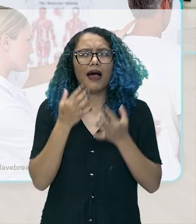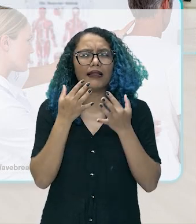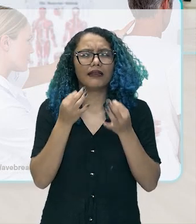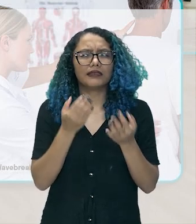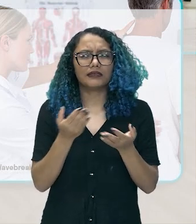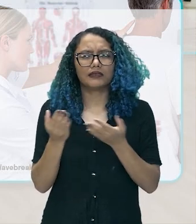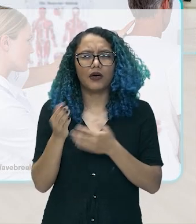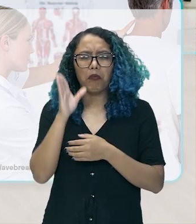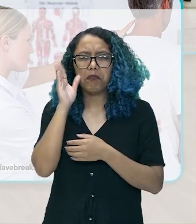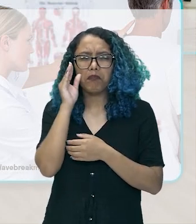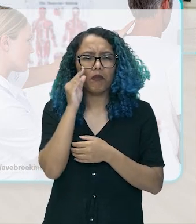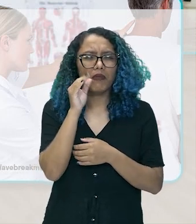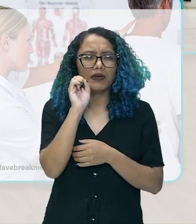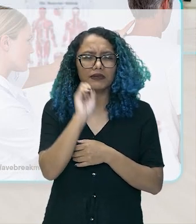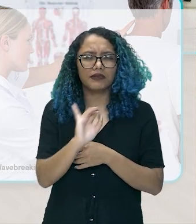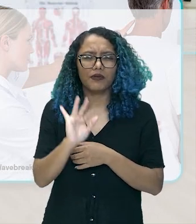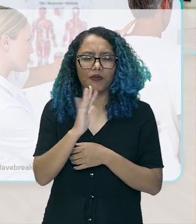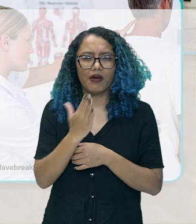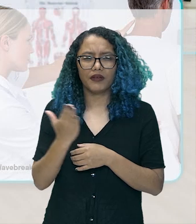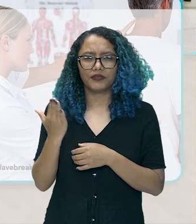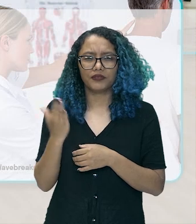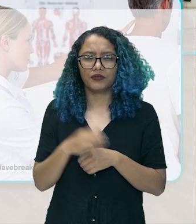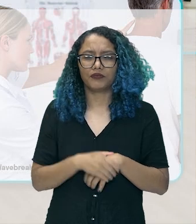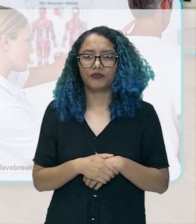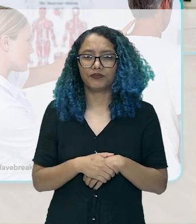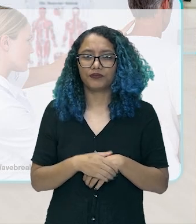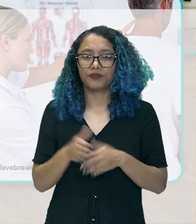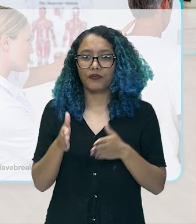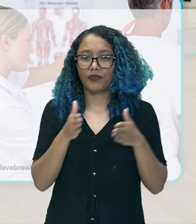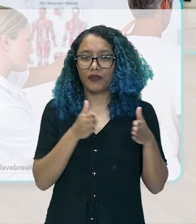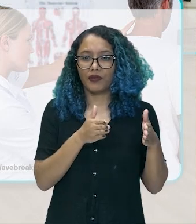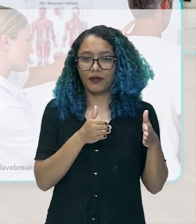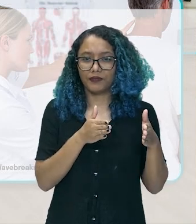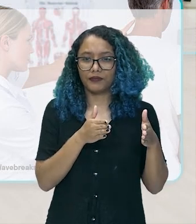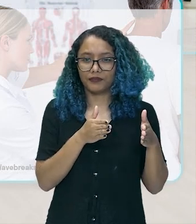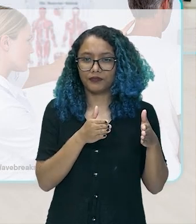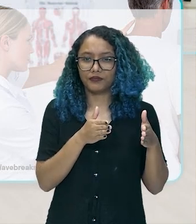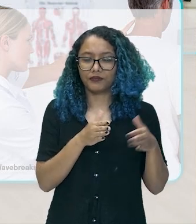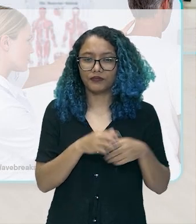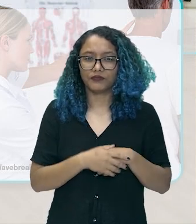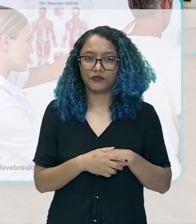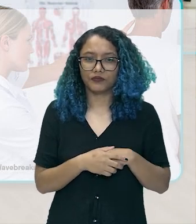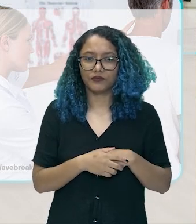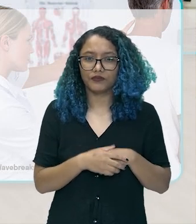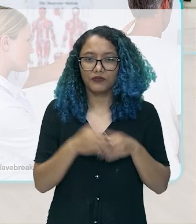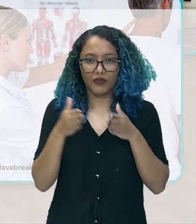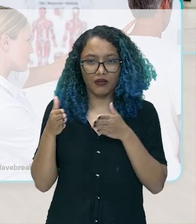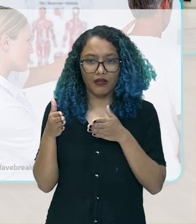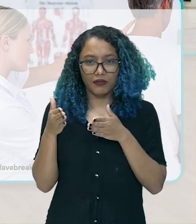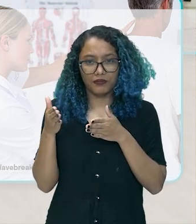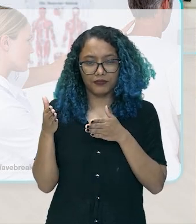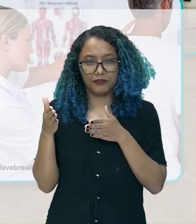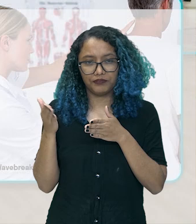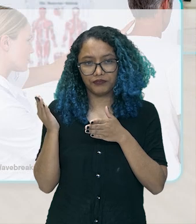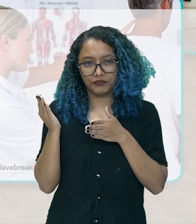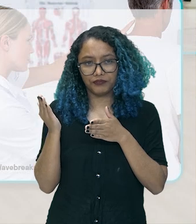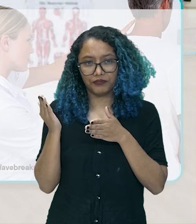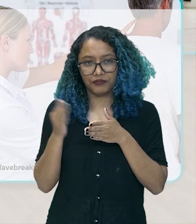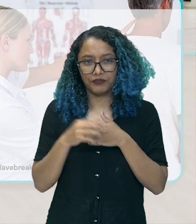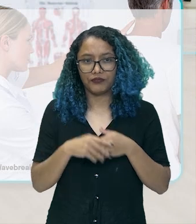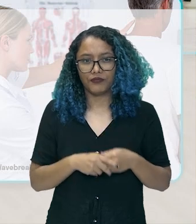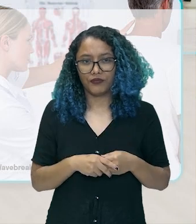físico e o detalhamento, ginástica aeróbica. Eu já espero bastante animação de